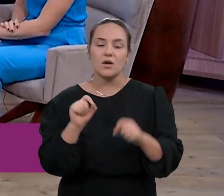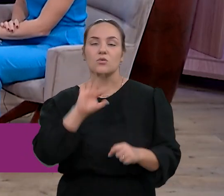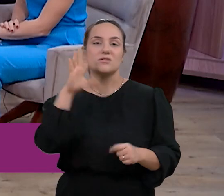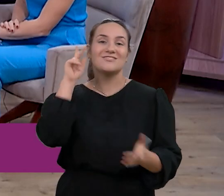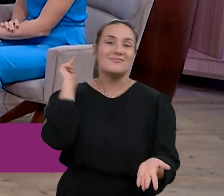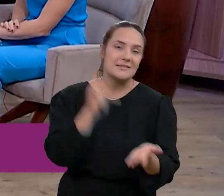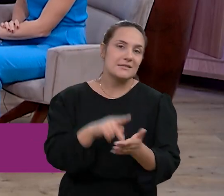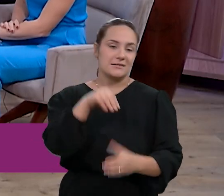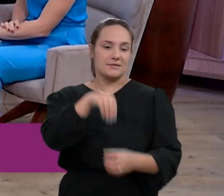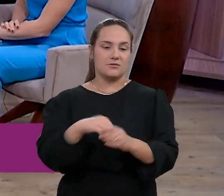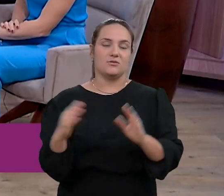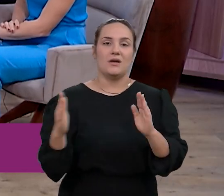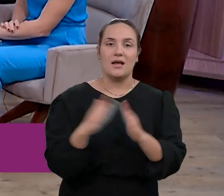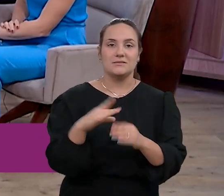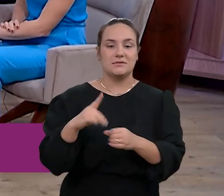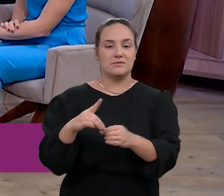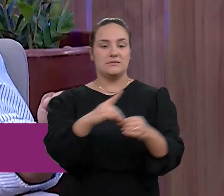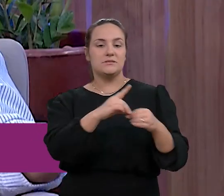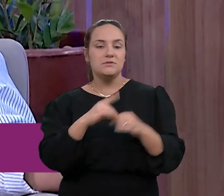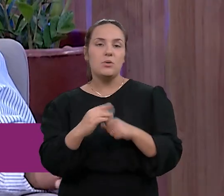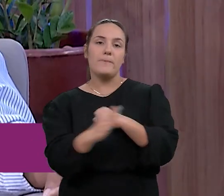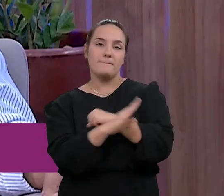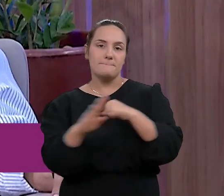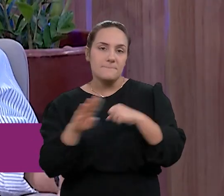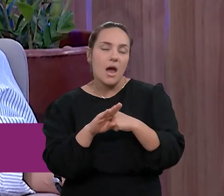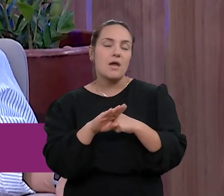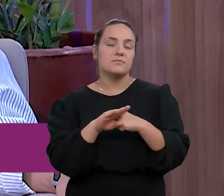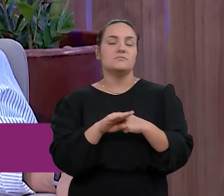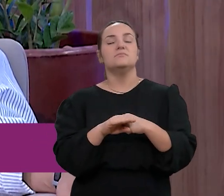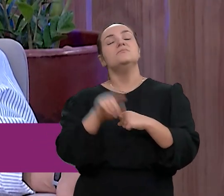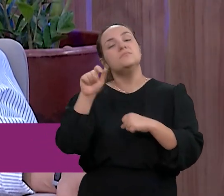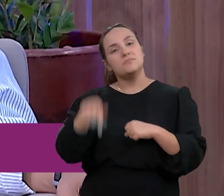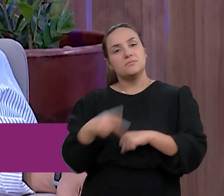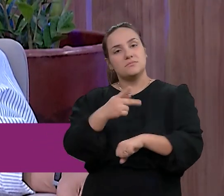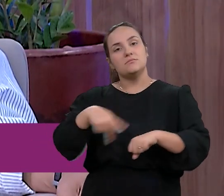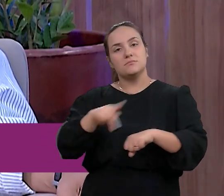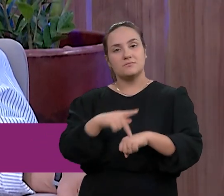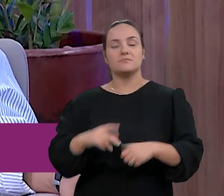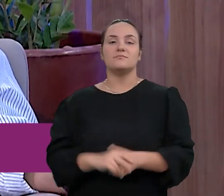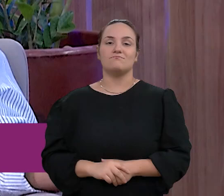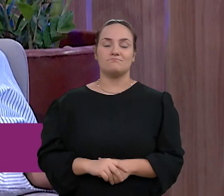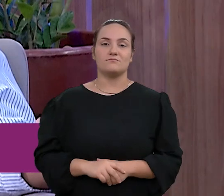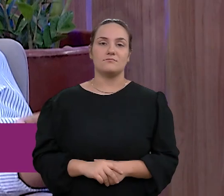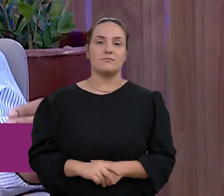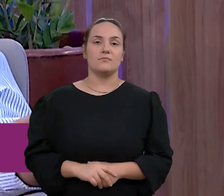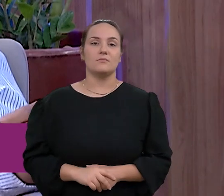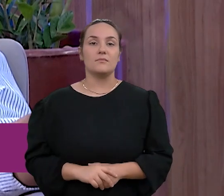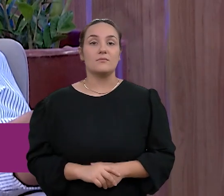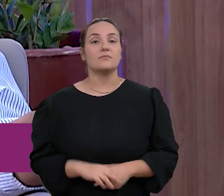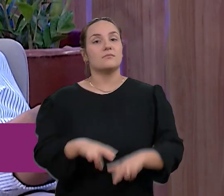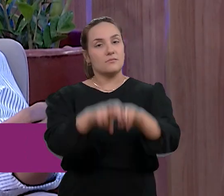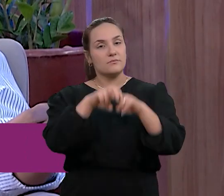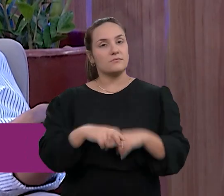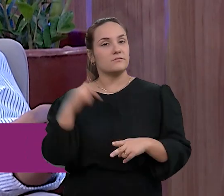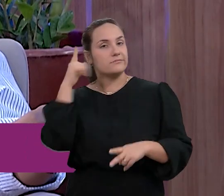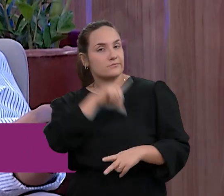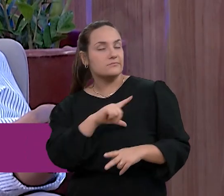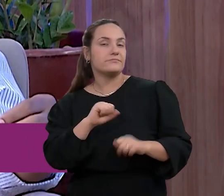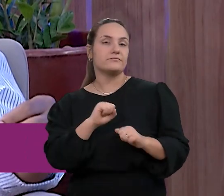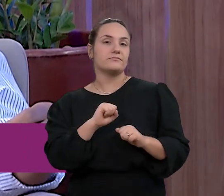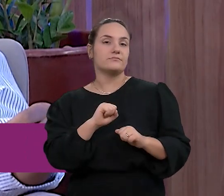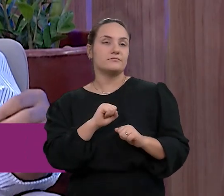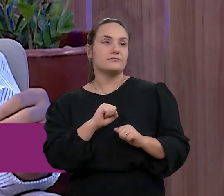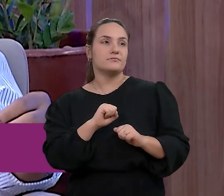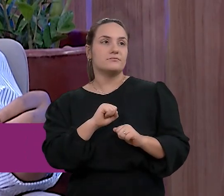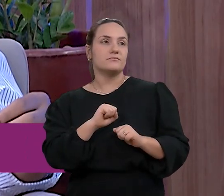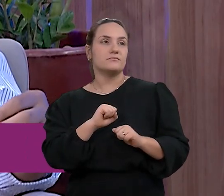situações reais que acontecem nos distritos nos bairros desse nosso país e isso permite a gente ter uma uma